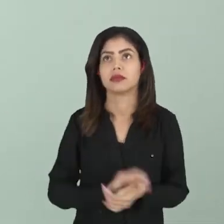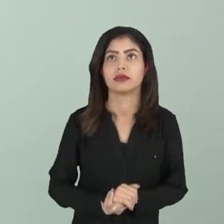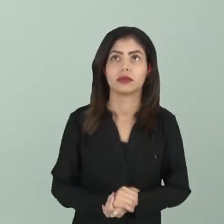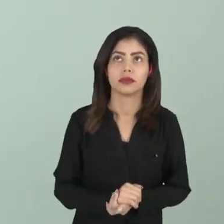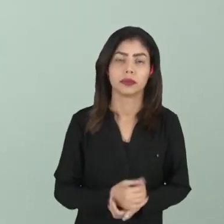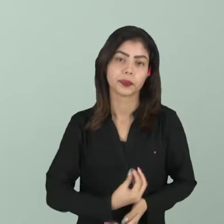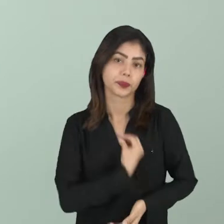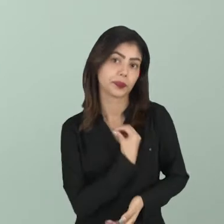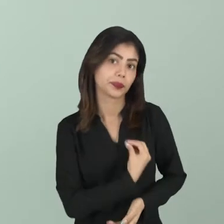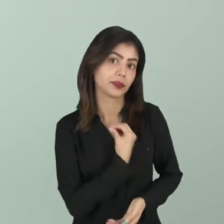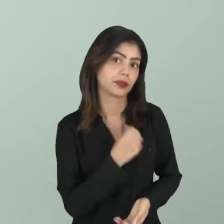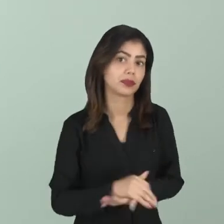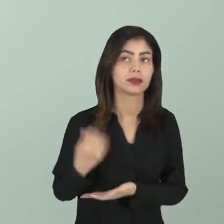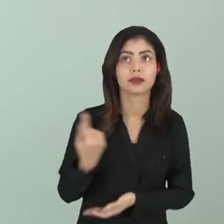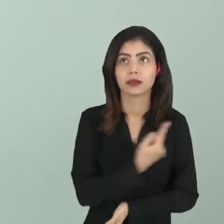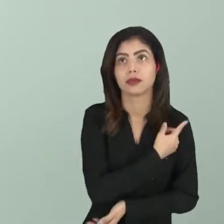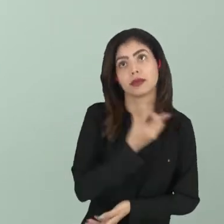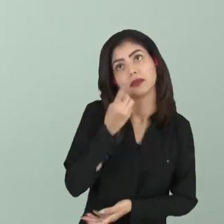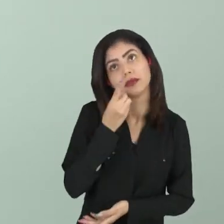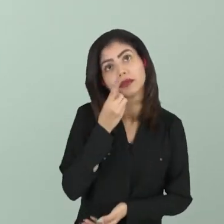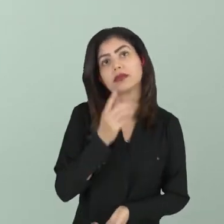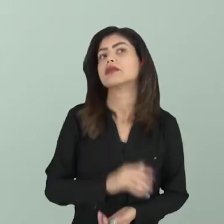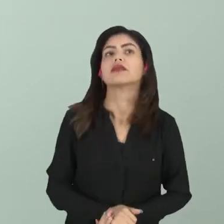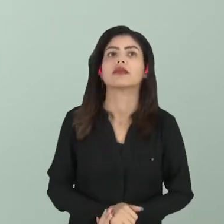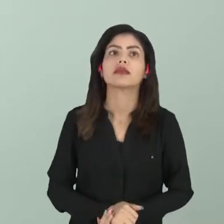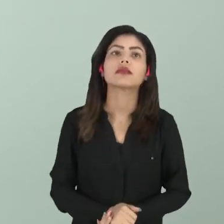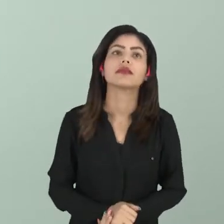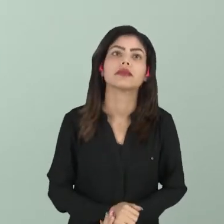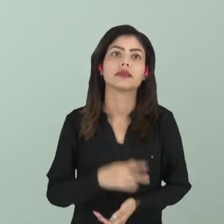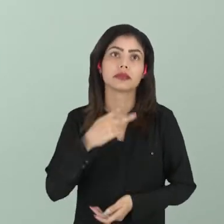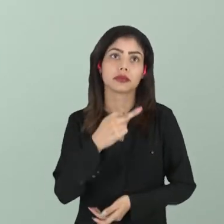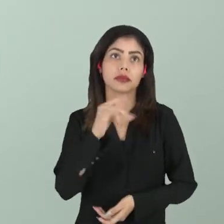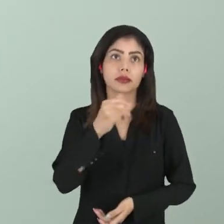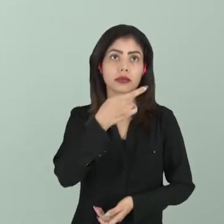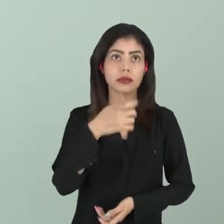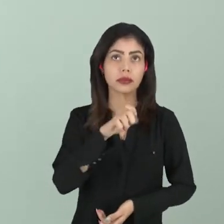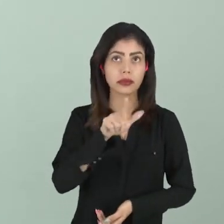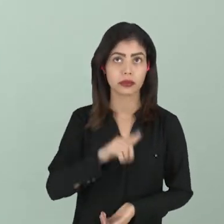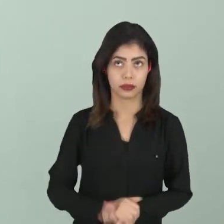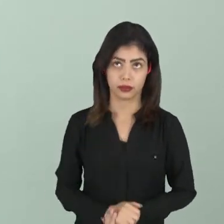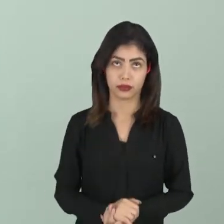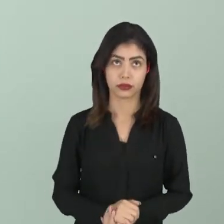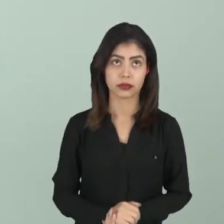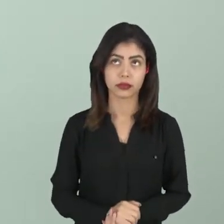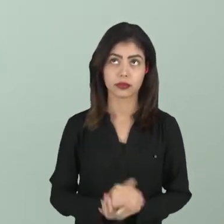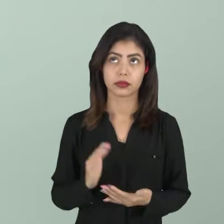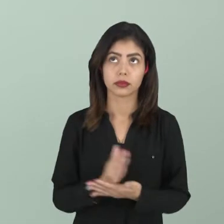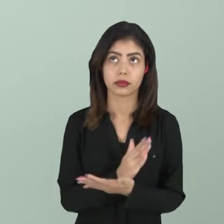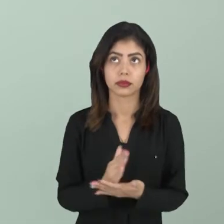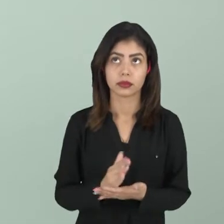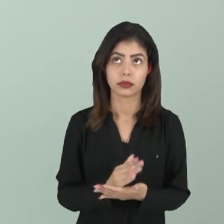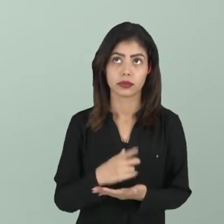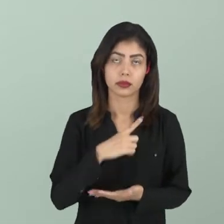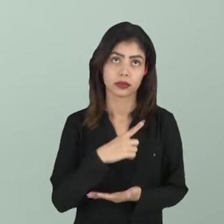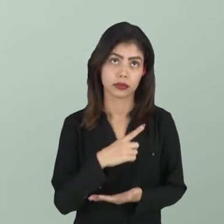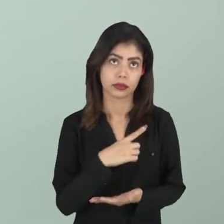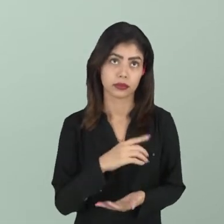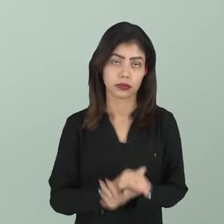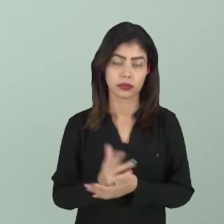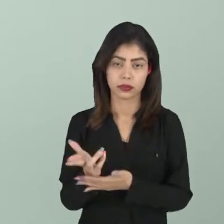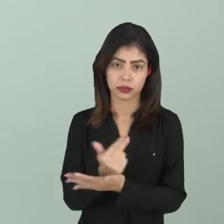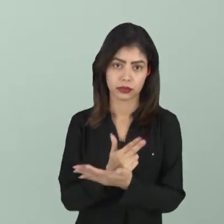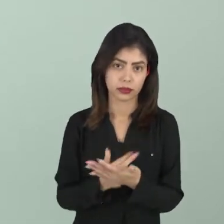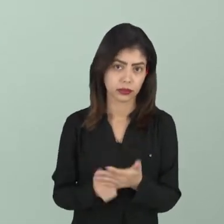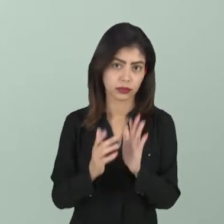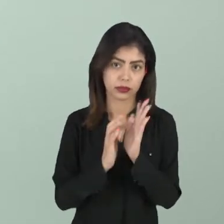tornando tão presente no nosso dia a dia. E aí, gente, eu vou apresentar para vocês alguns tipos dessa